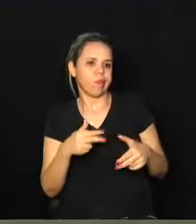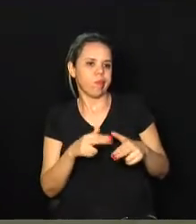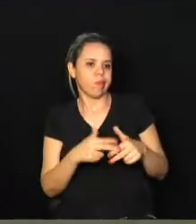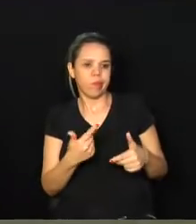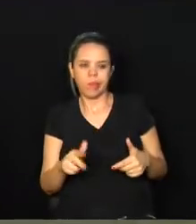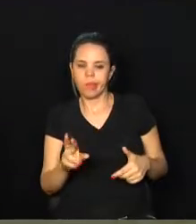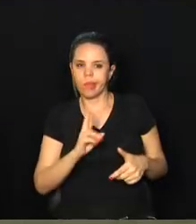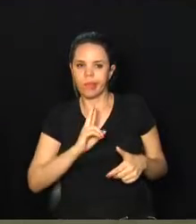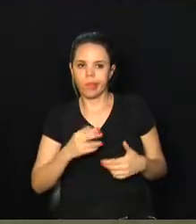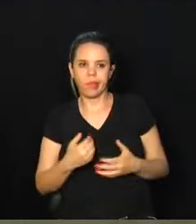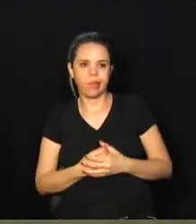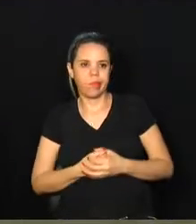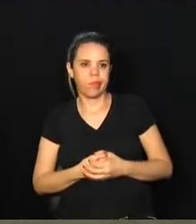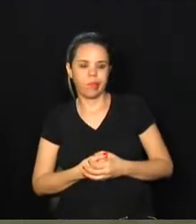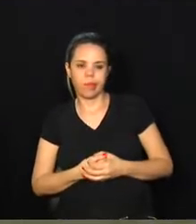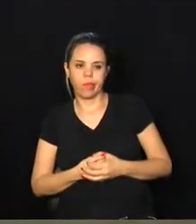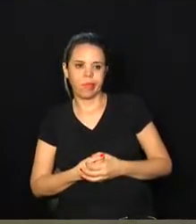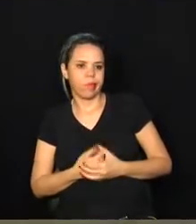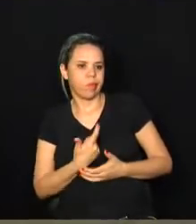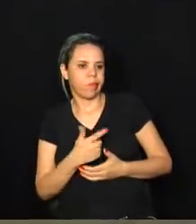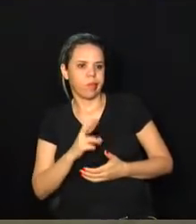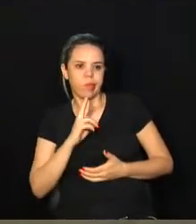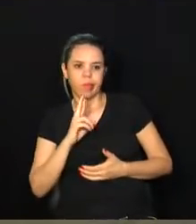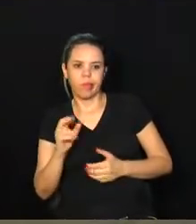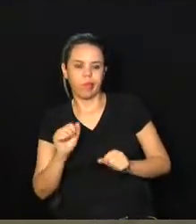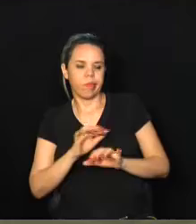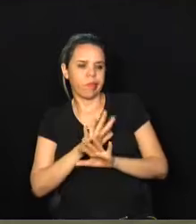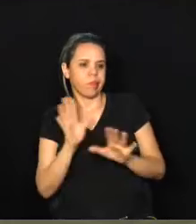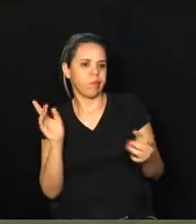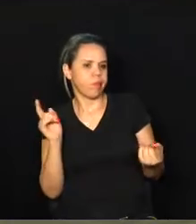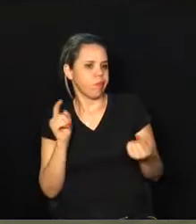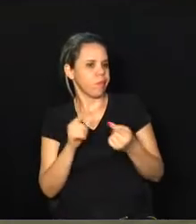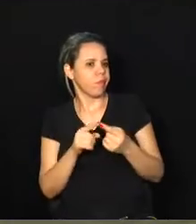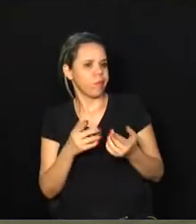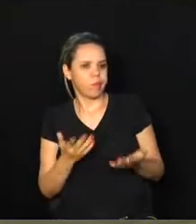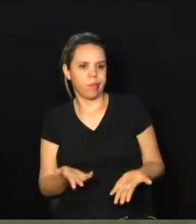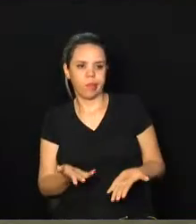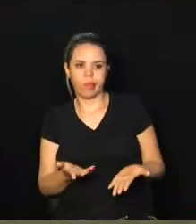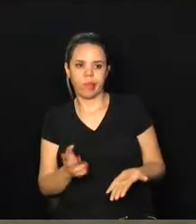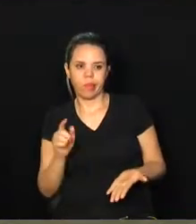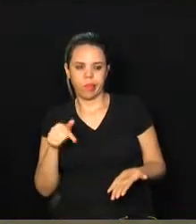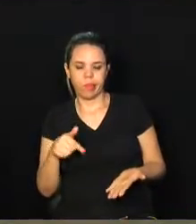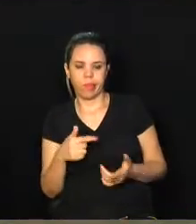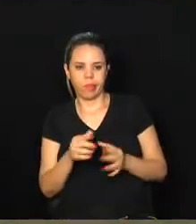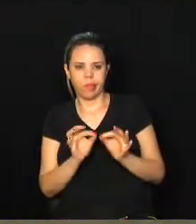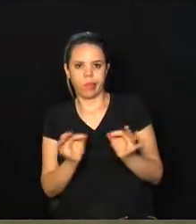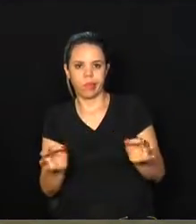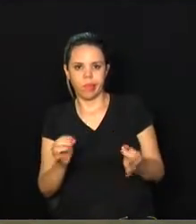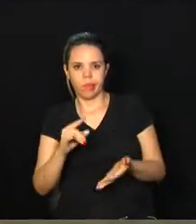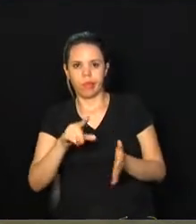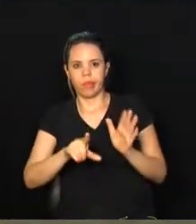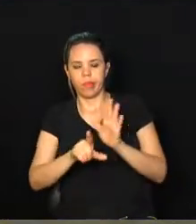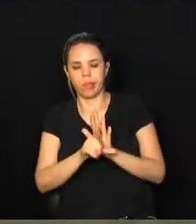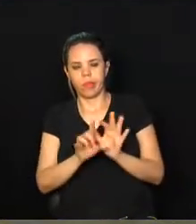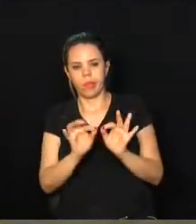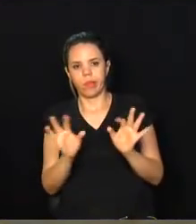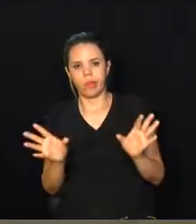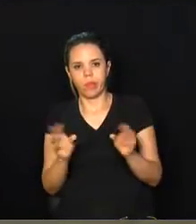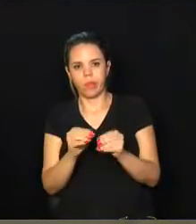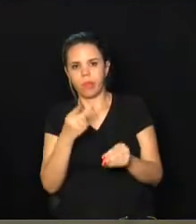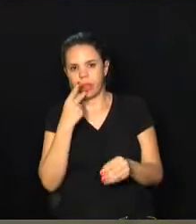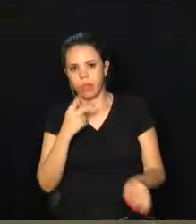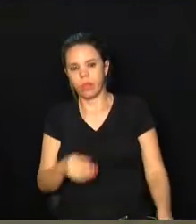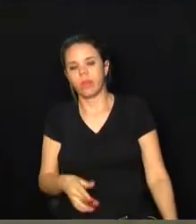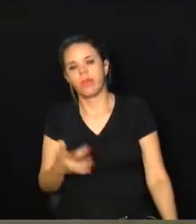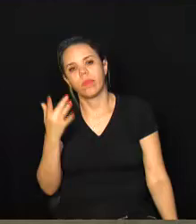tem a resposta. Não tem uma resposta clara, objetiva. Então, essa simplificação da lei, repetindo tudo que todo mundo falou,